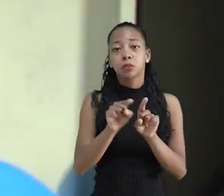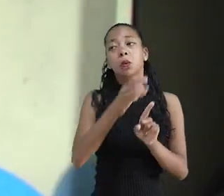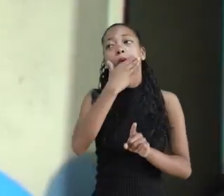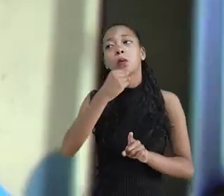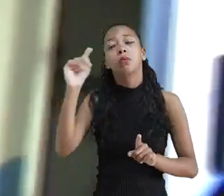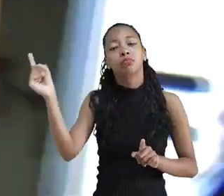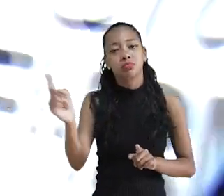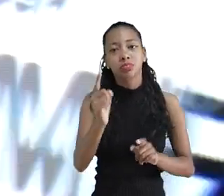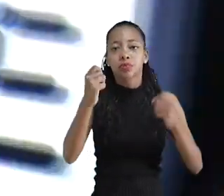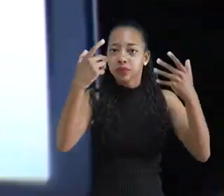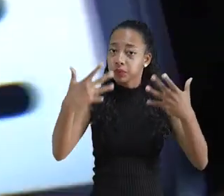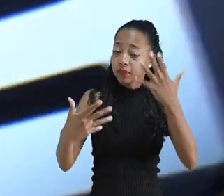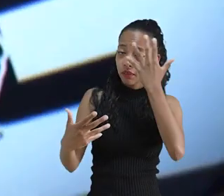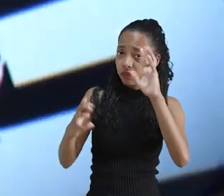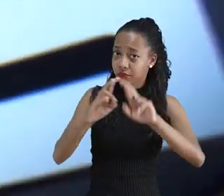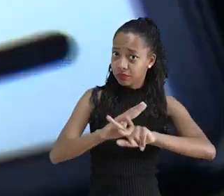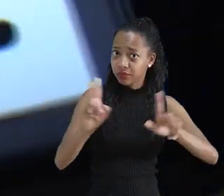até lá vamos conferir